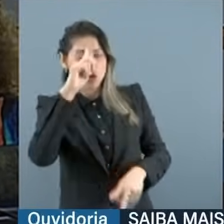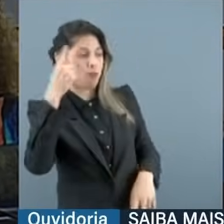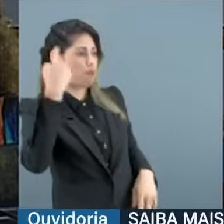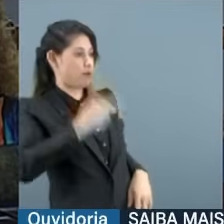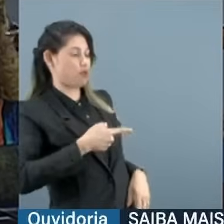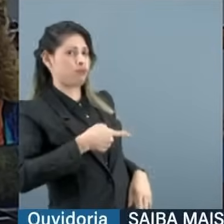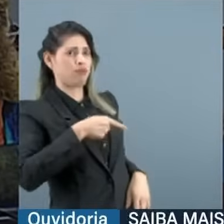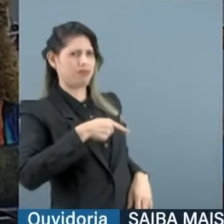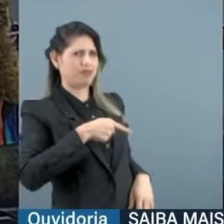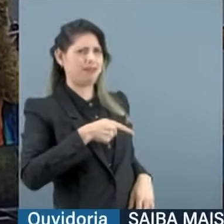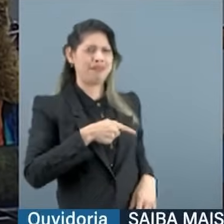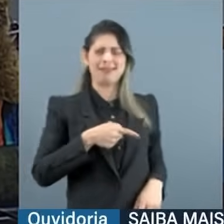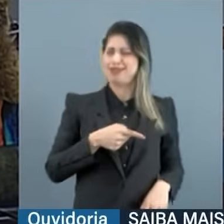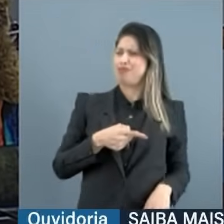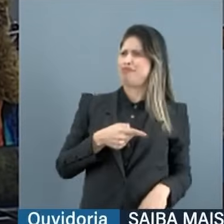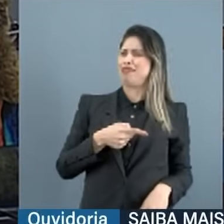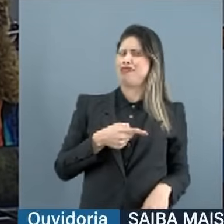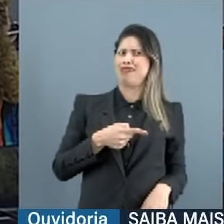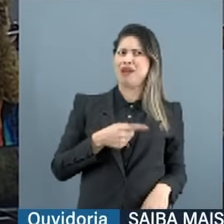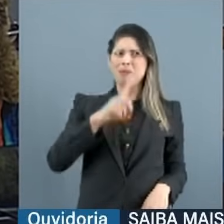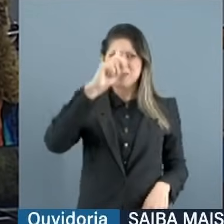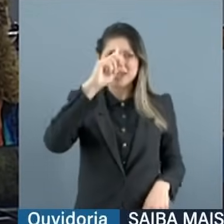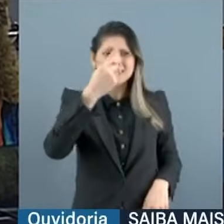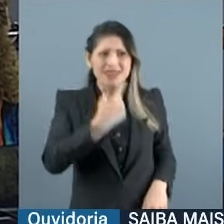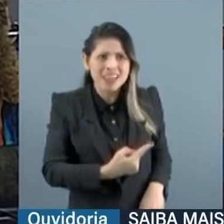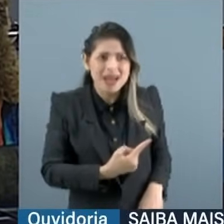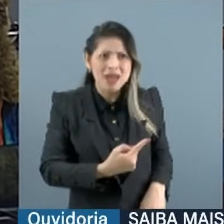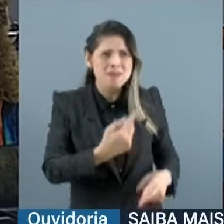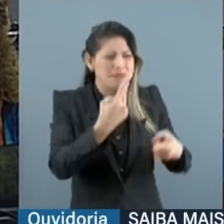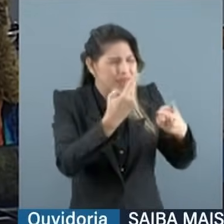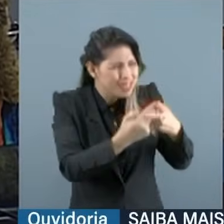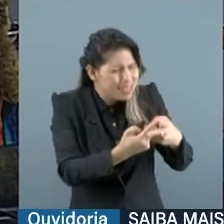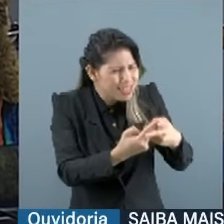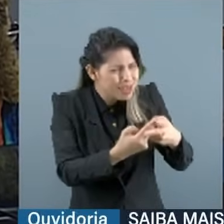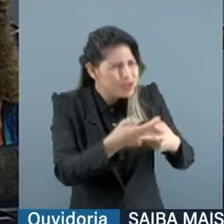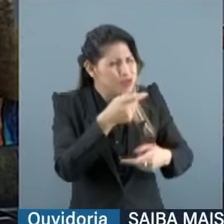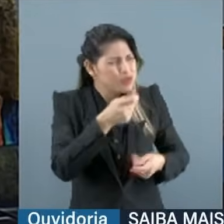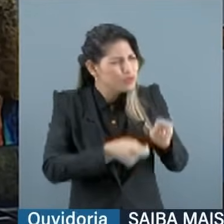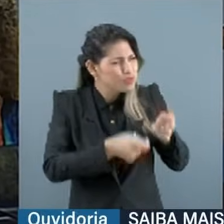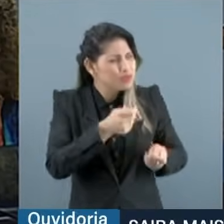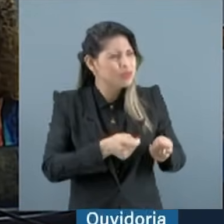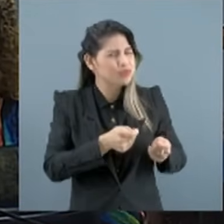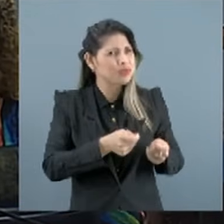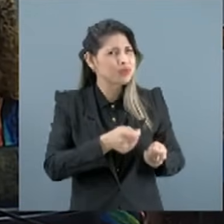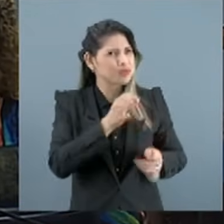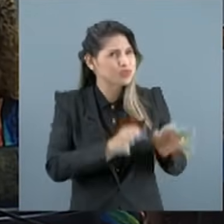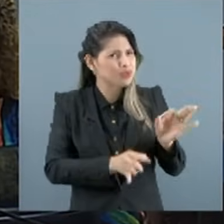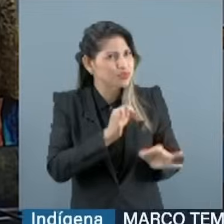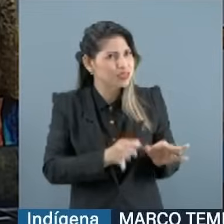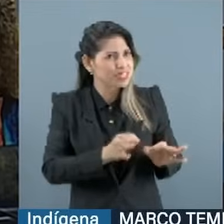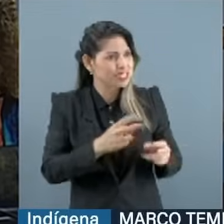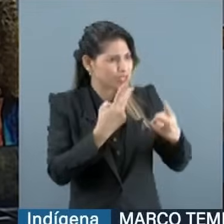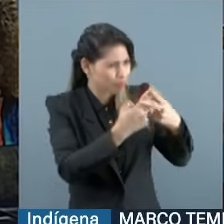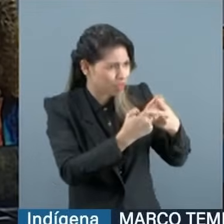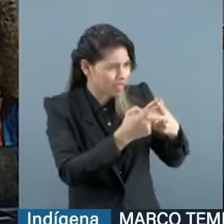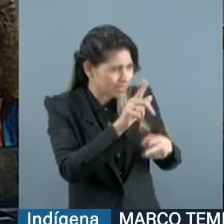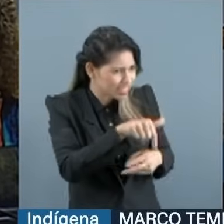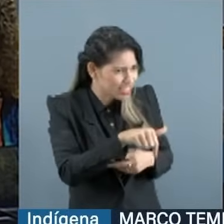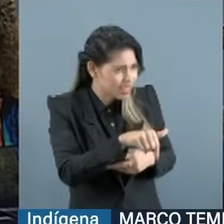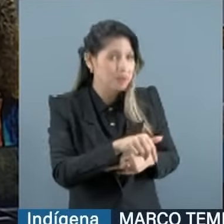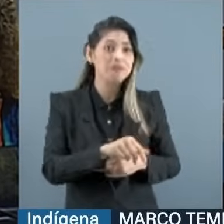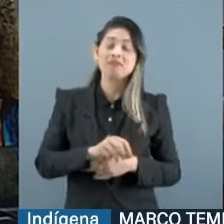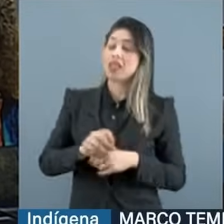Ele mandaria prender o juiz que porventura lhe prendesse. Sim, porque esse grampo ele seria suficiente